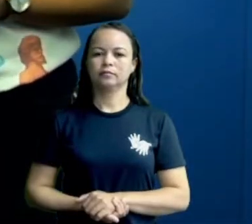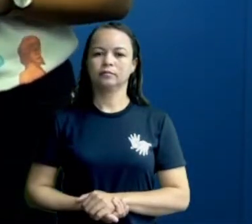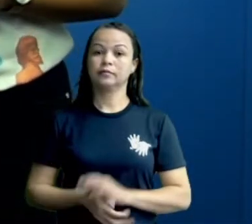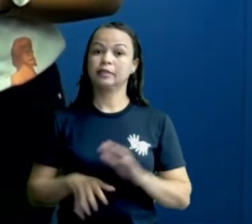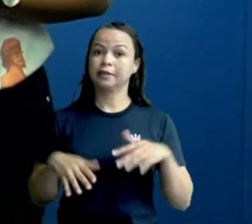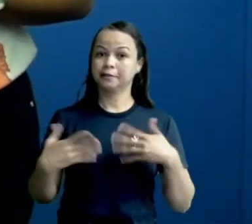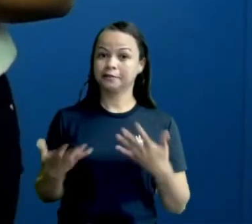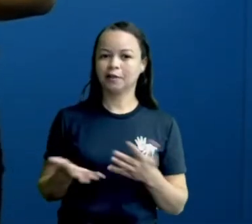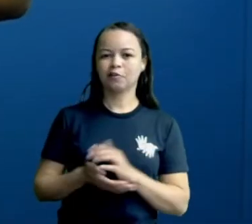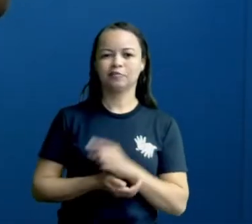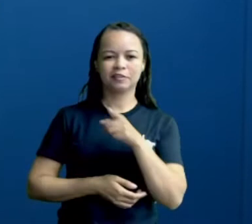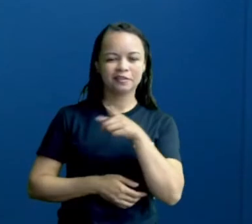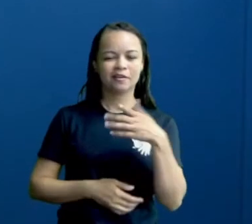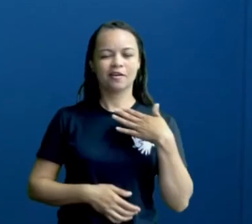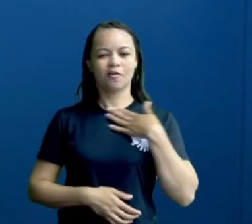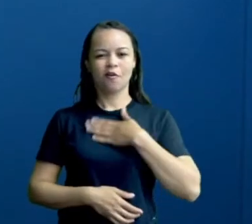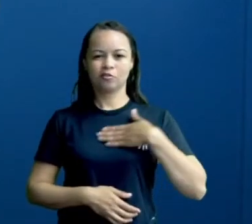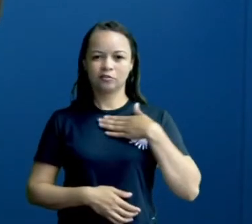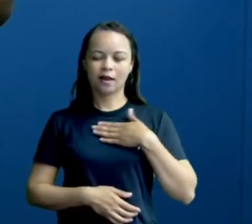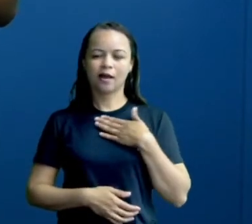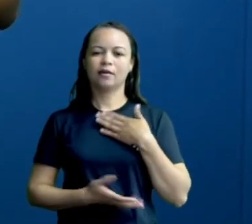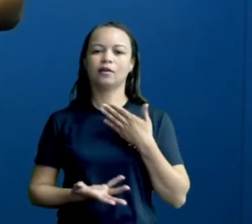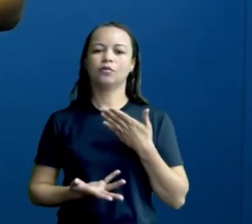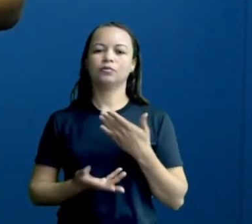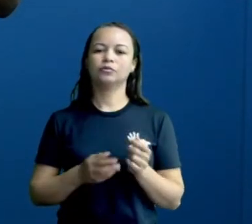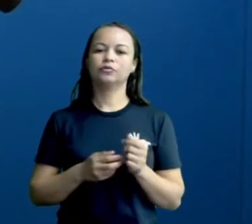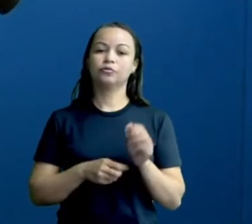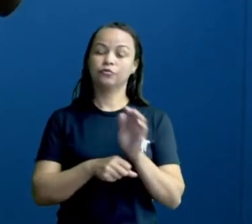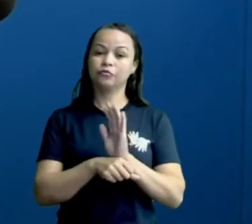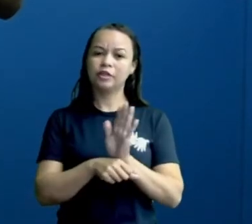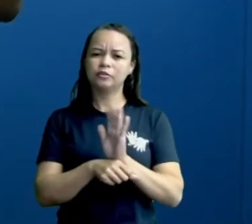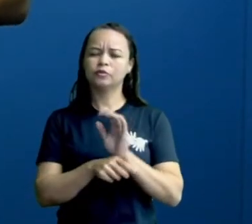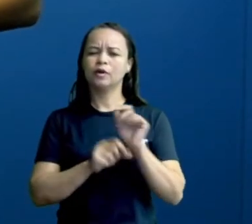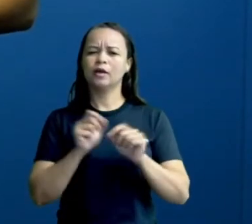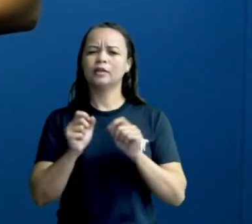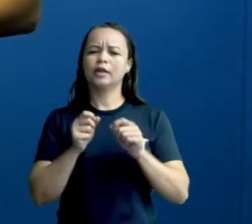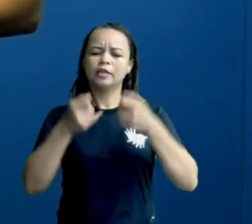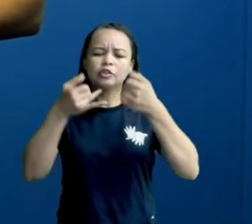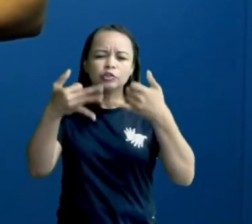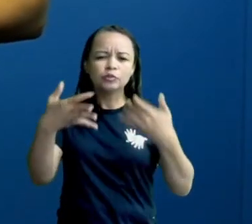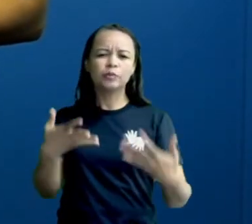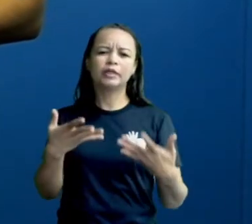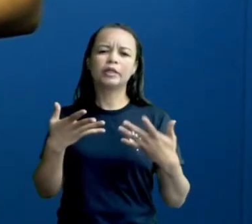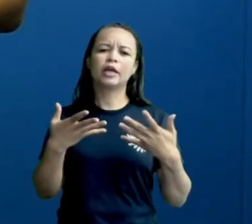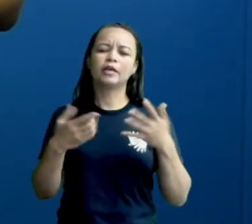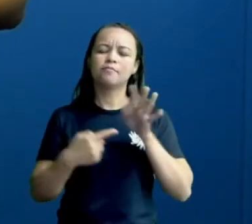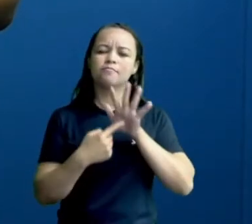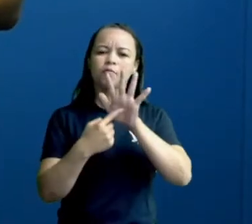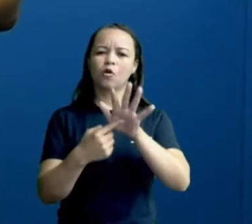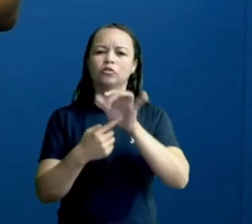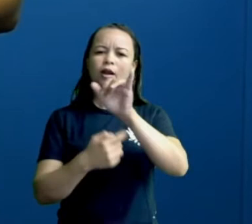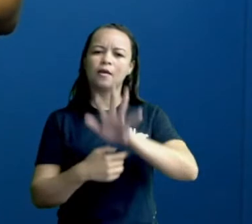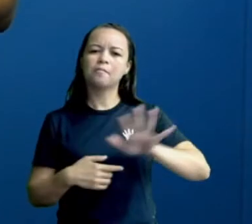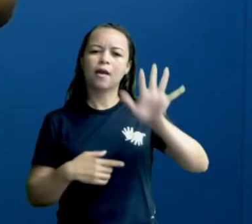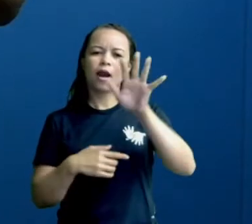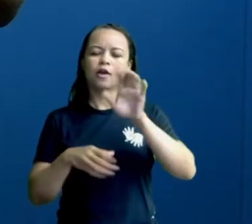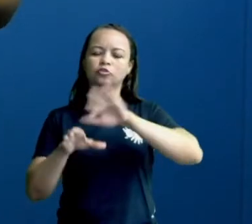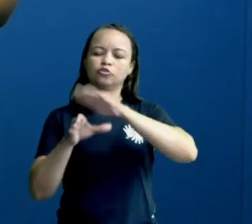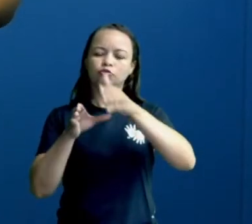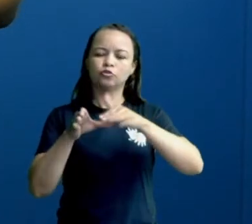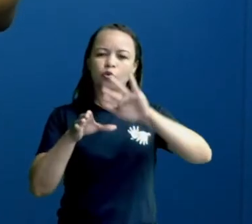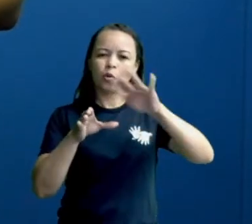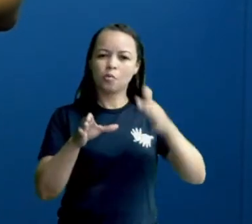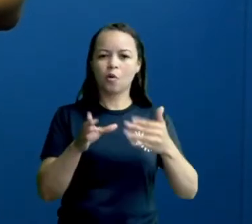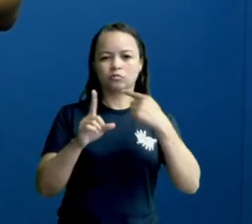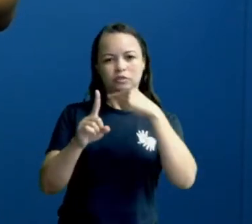Então, gente, gostaram do vídeo? É bem interessante e explica e mostra também imagens do Monte das Tabocas. A gente sabe que tem criança que nunca